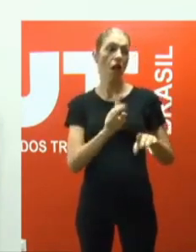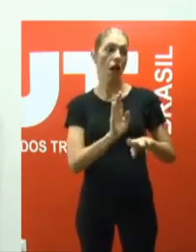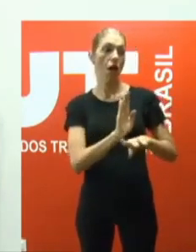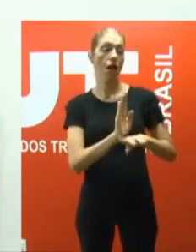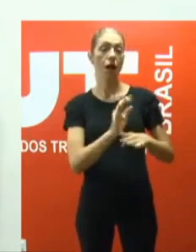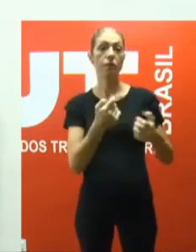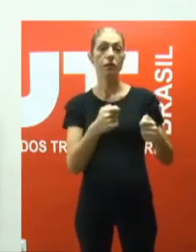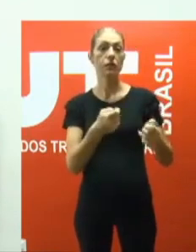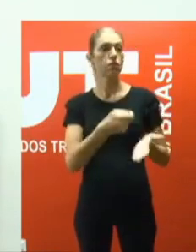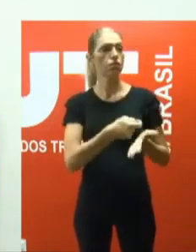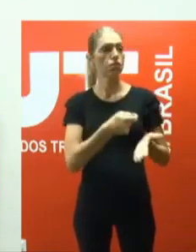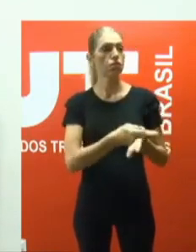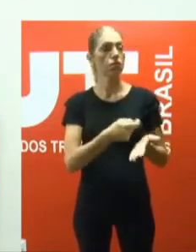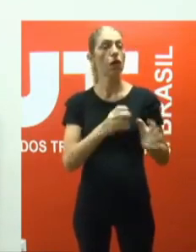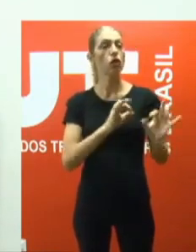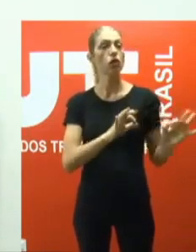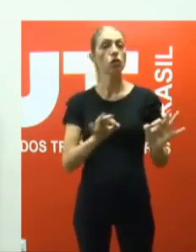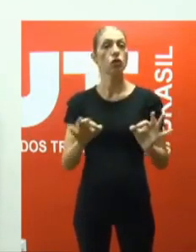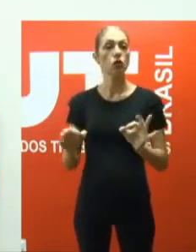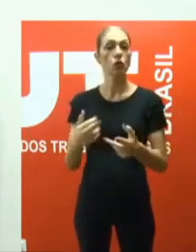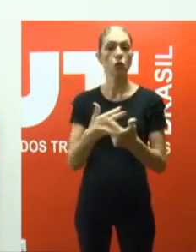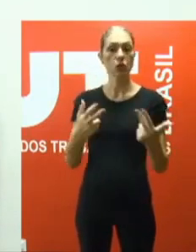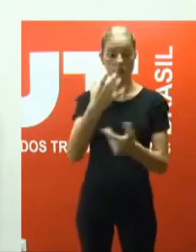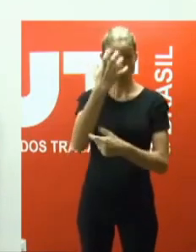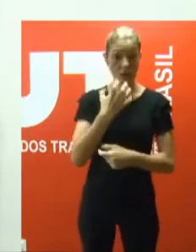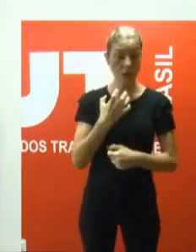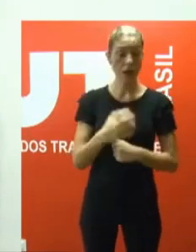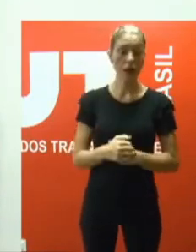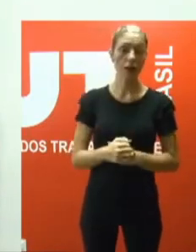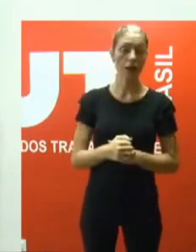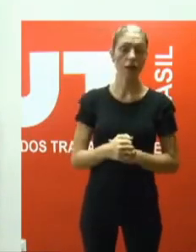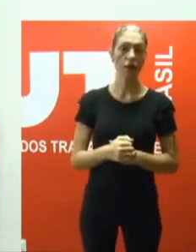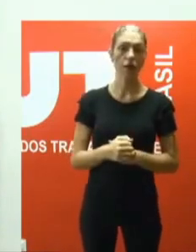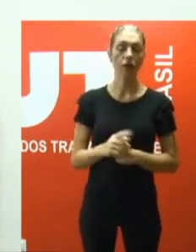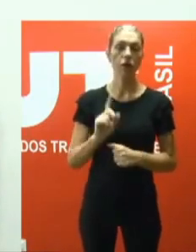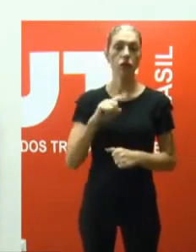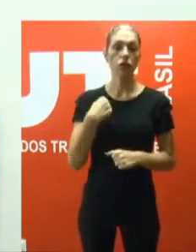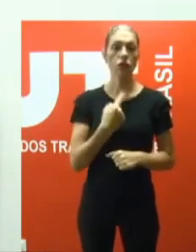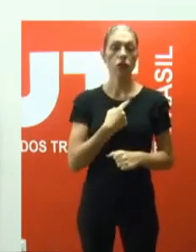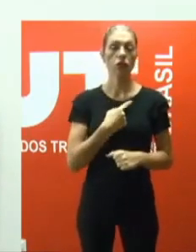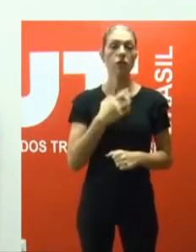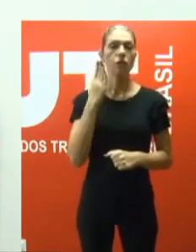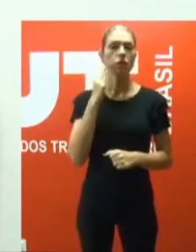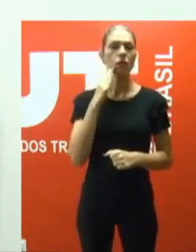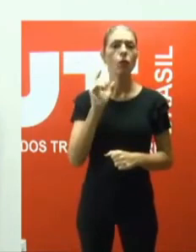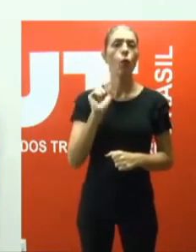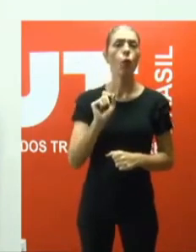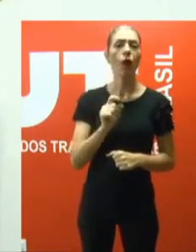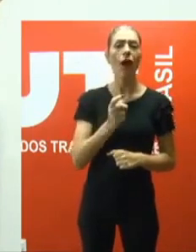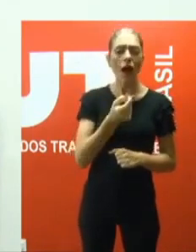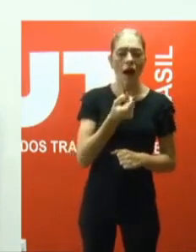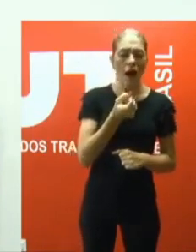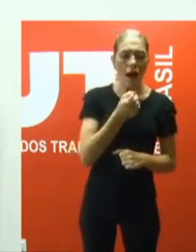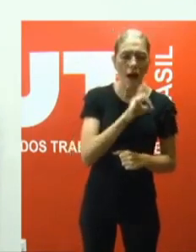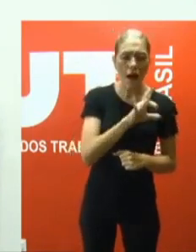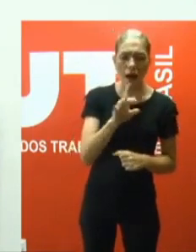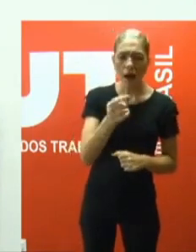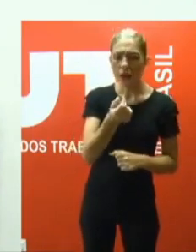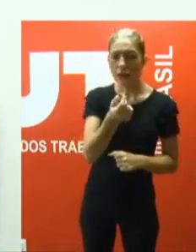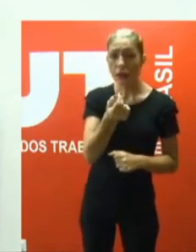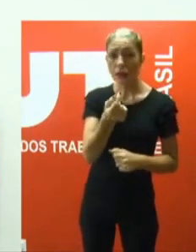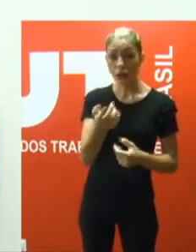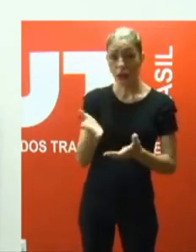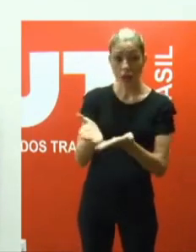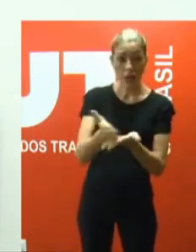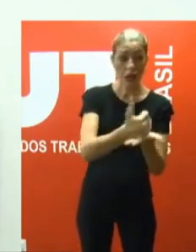brigar para que as coisas sejam da maior seriedade possível, afinal de contas, sabe? Cada centavo que arrecadar tem que devolvê-lo